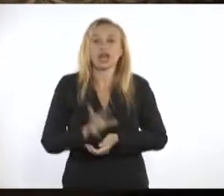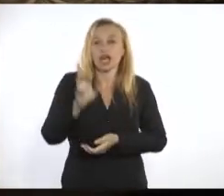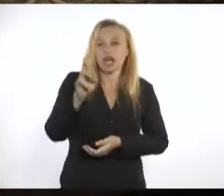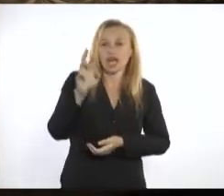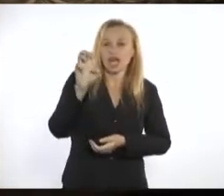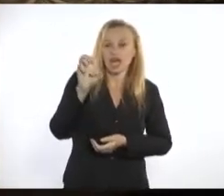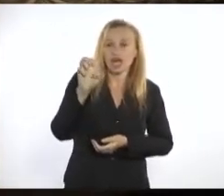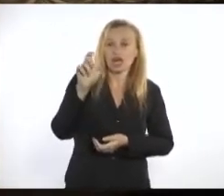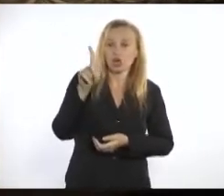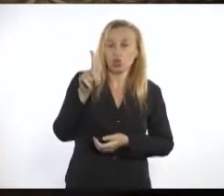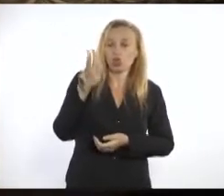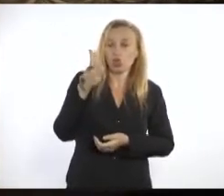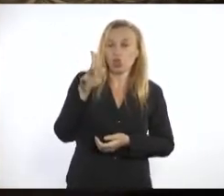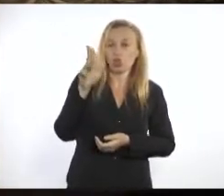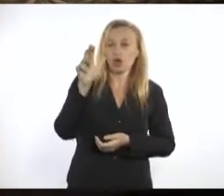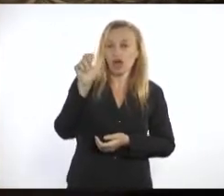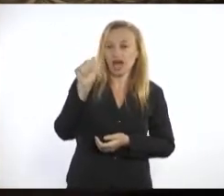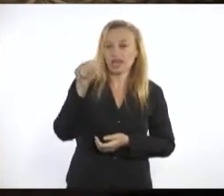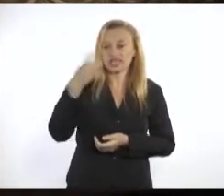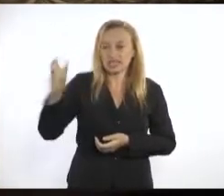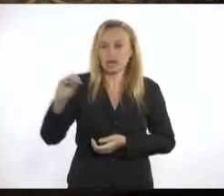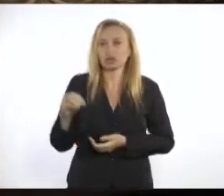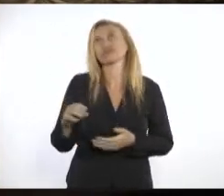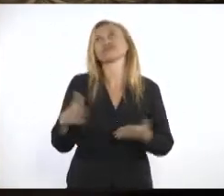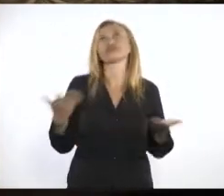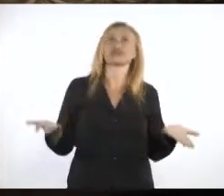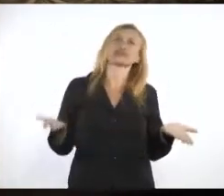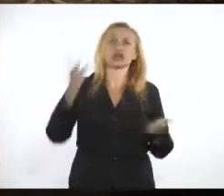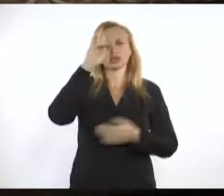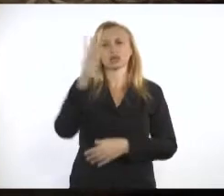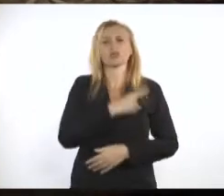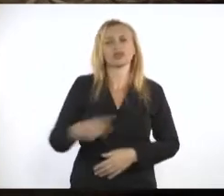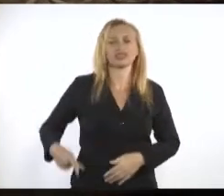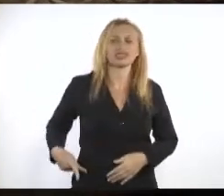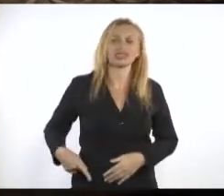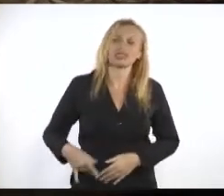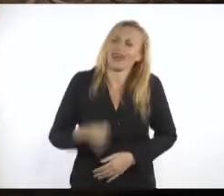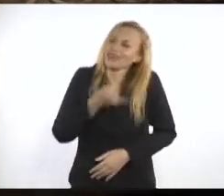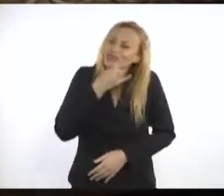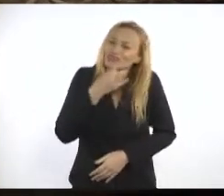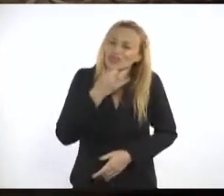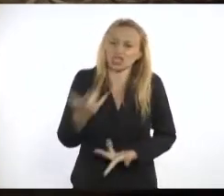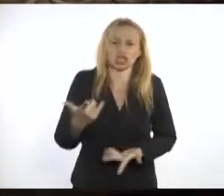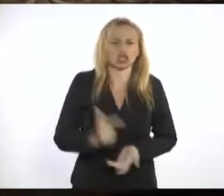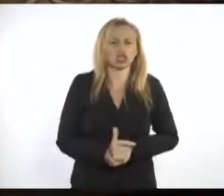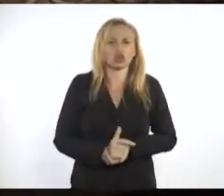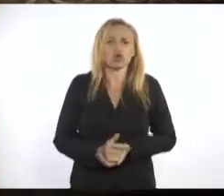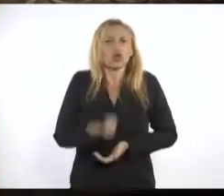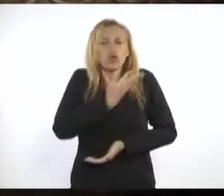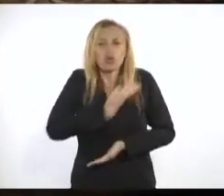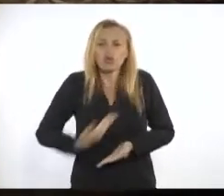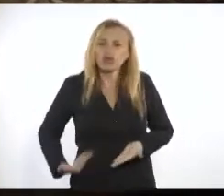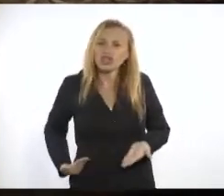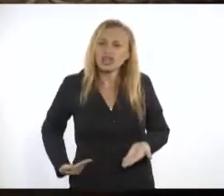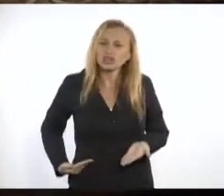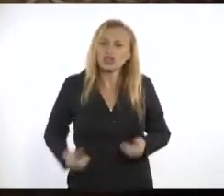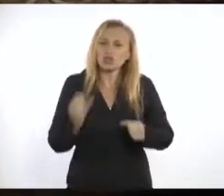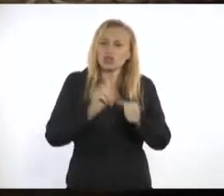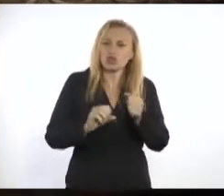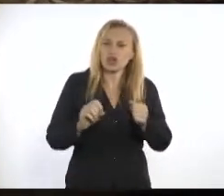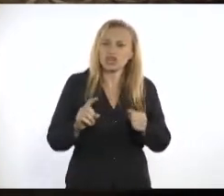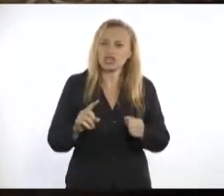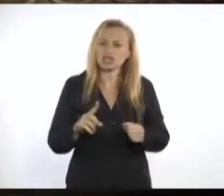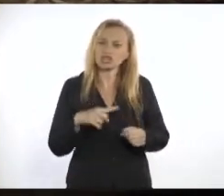regulação. Enfim, senhor presidente, é um escárnio a esta casa. O governador fez os deputados dessa